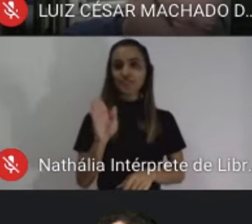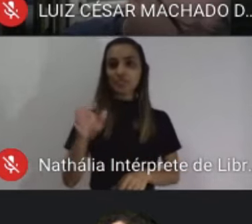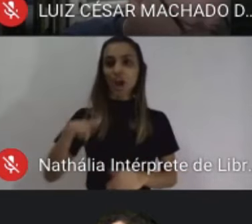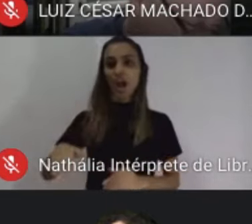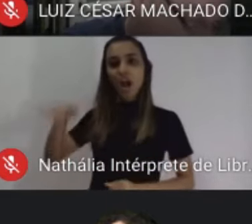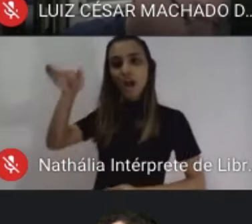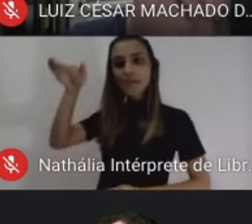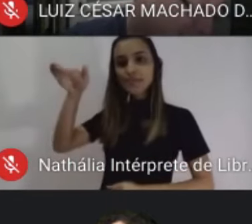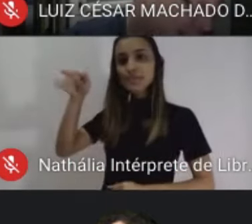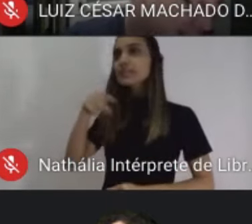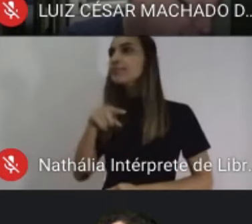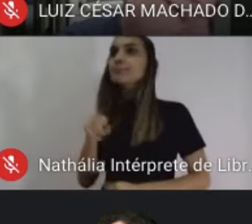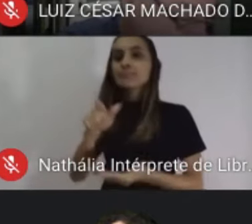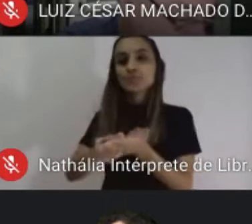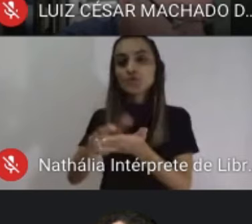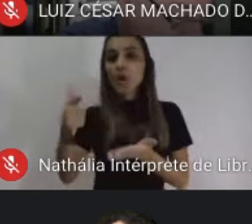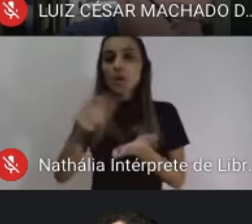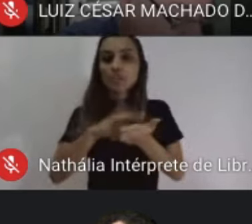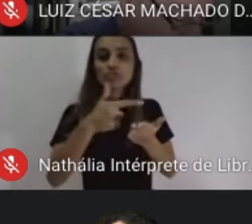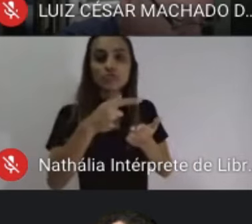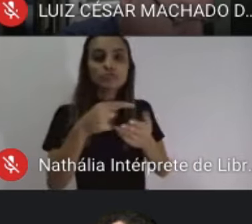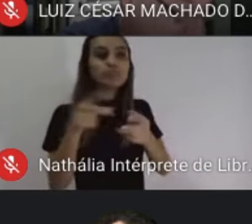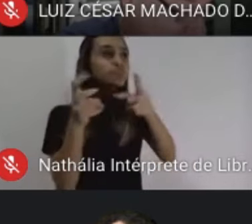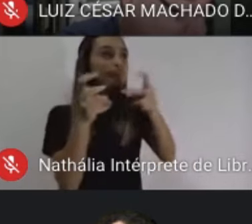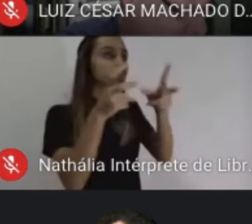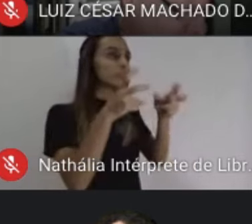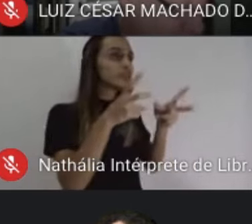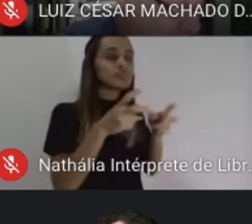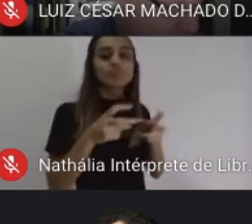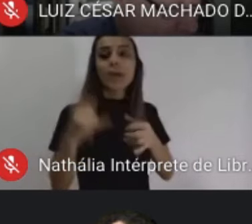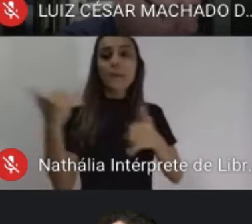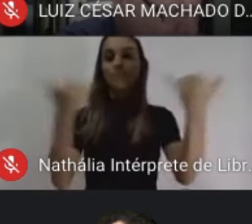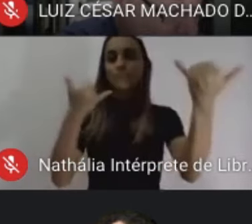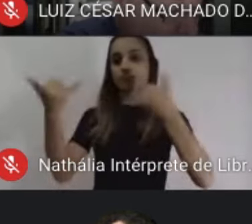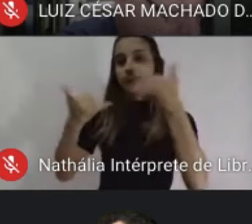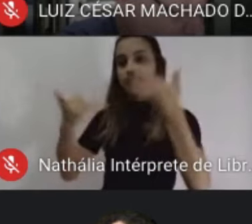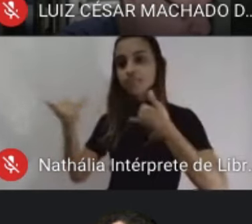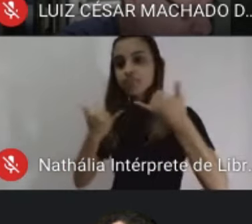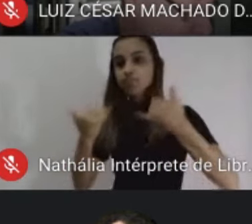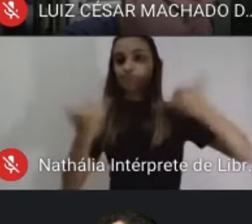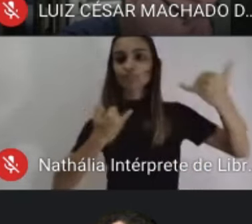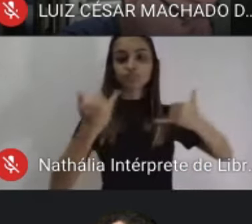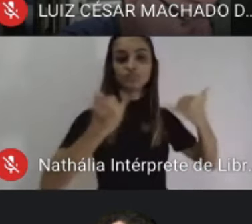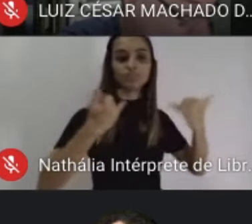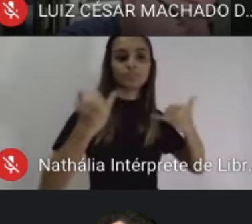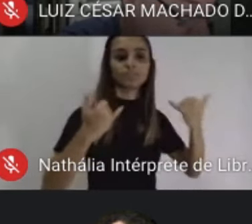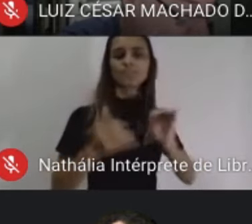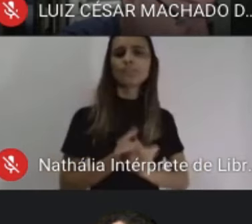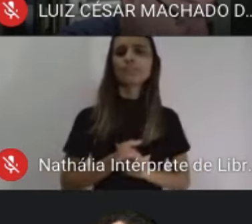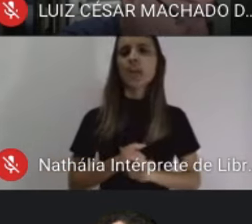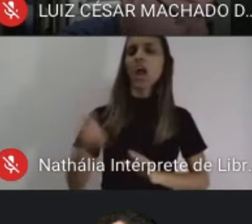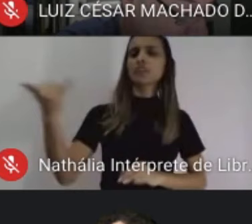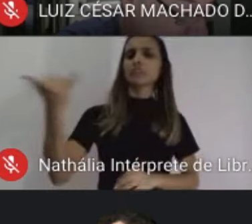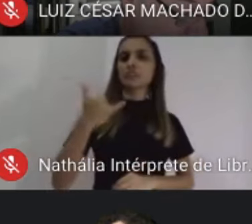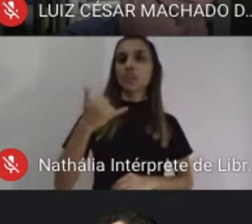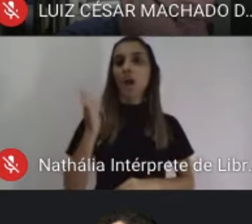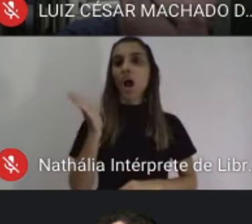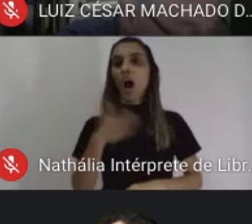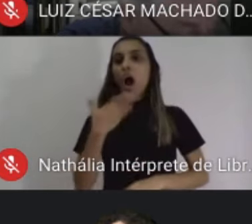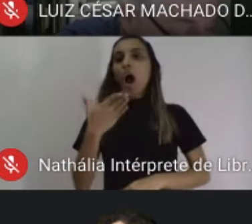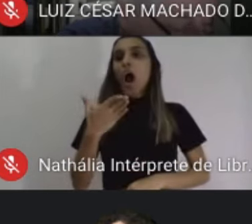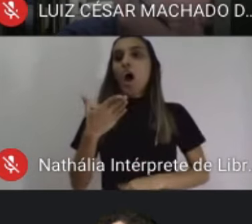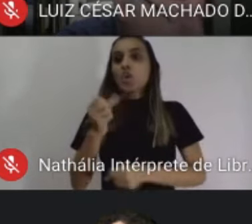Eu, adolescente, acompanho aquilo na televisão da escola, Alguém fala, ó, explodiu um prédio nos Estados Unidos, ela